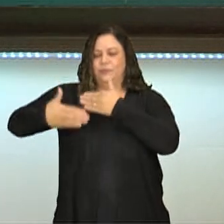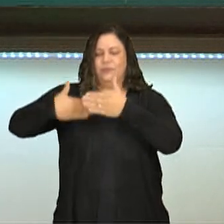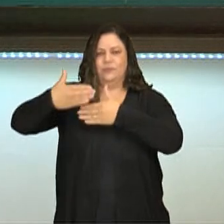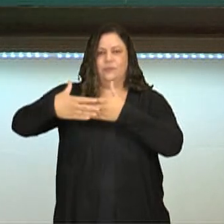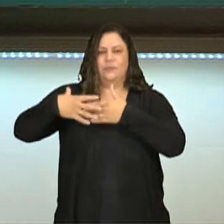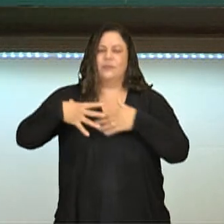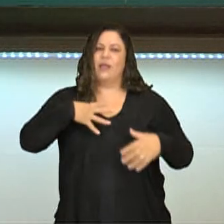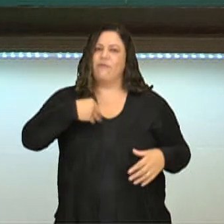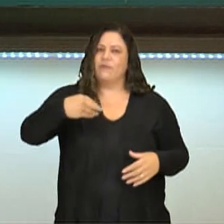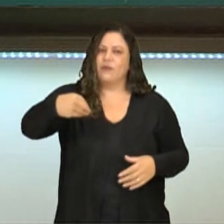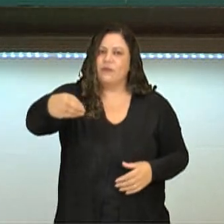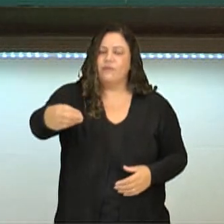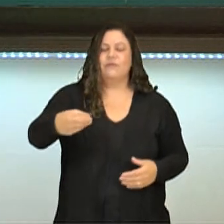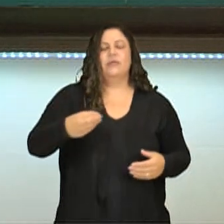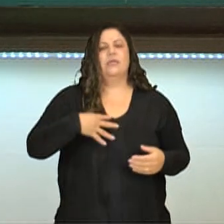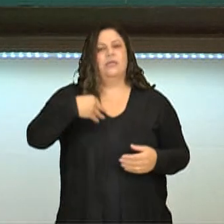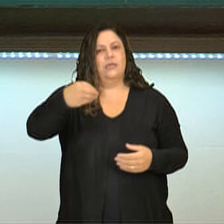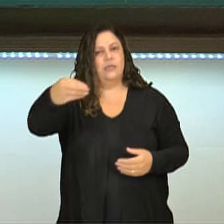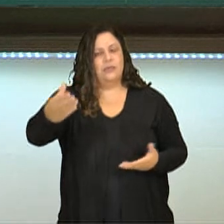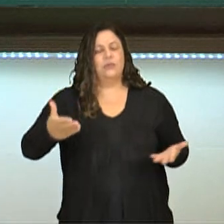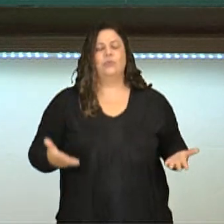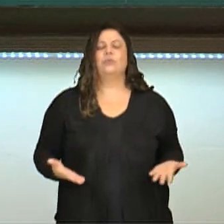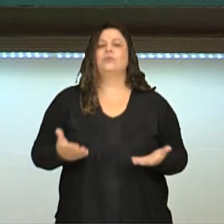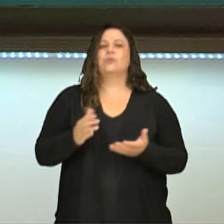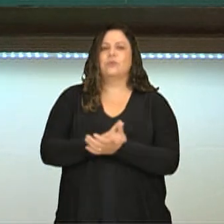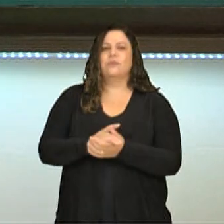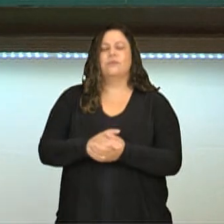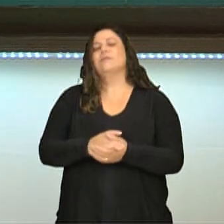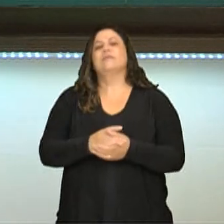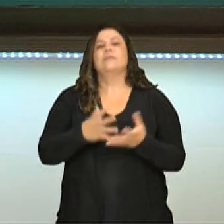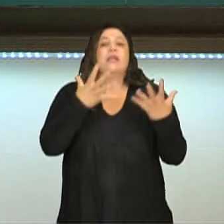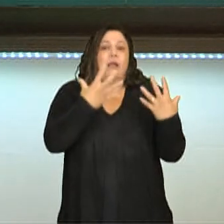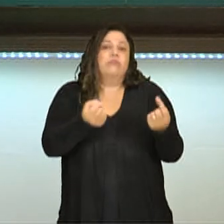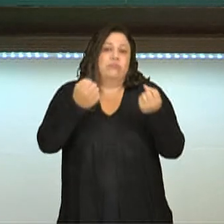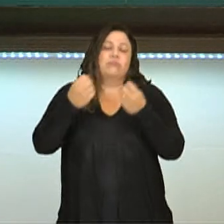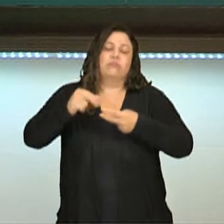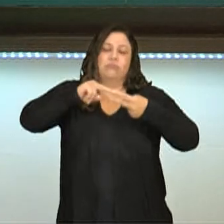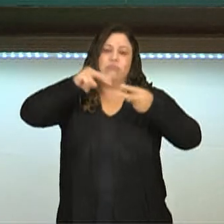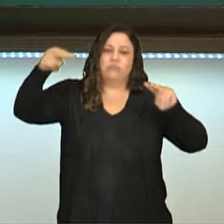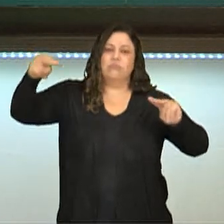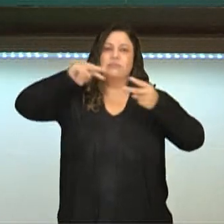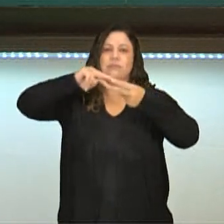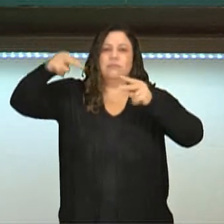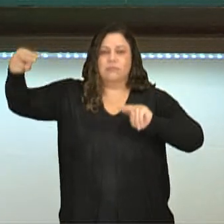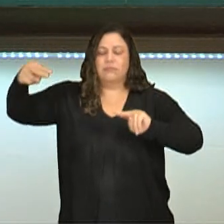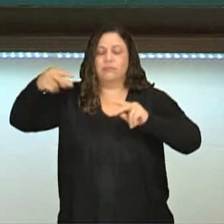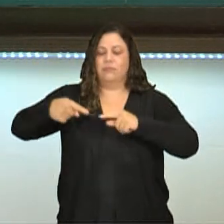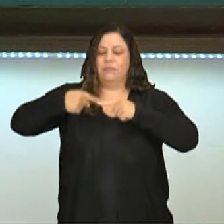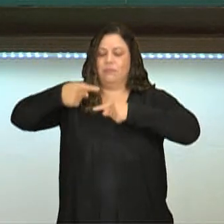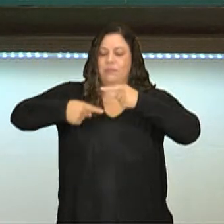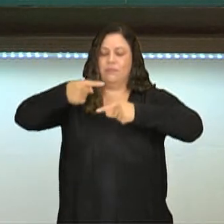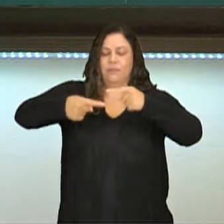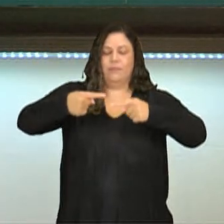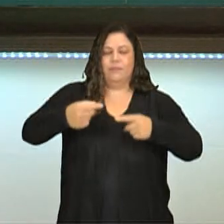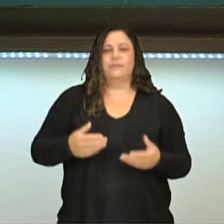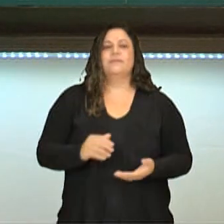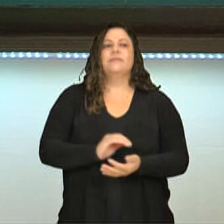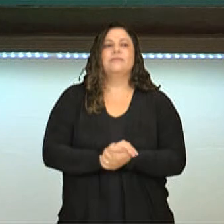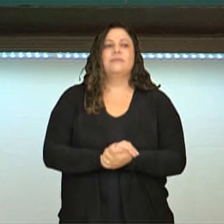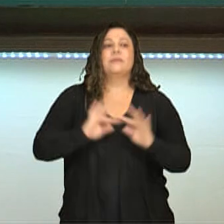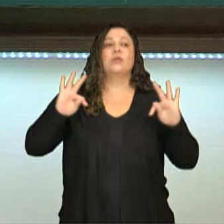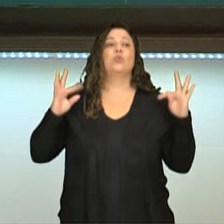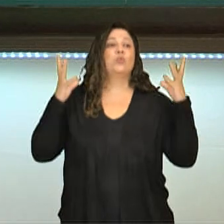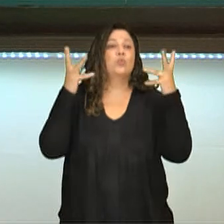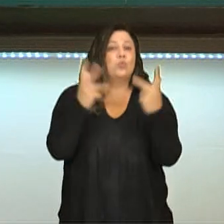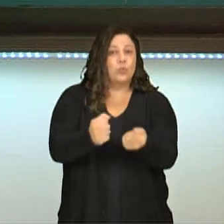descendentes para os seus filhos, eles passam de geração em geração essa informação genética. Todos